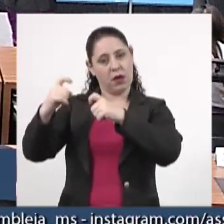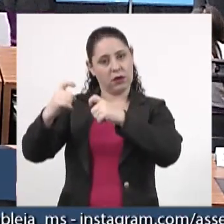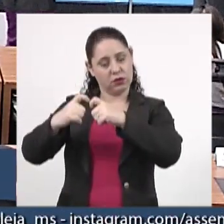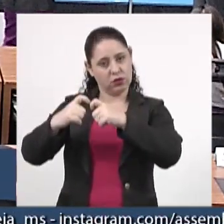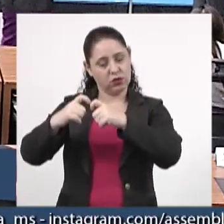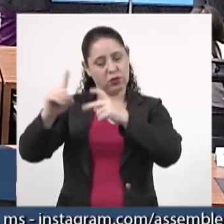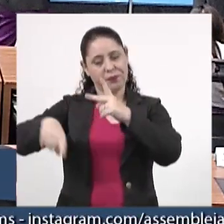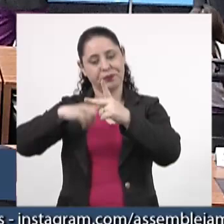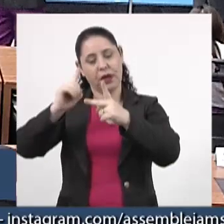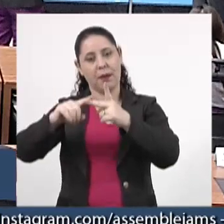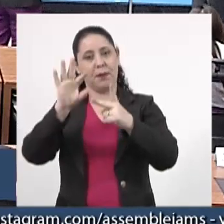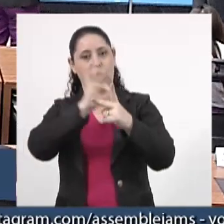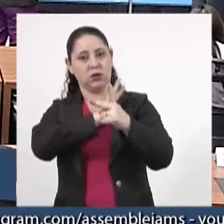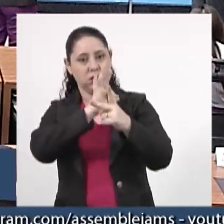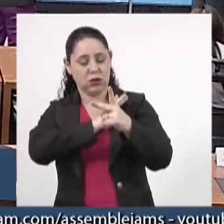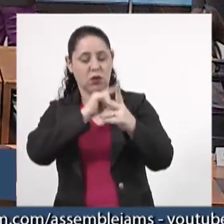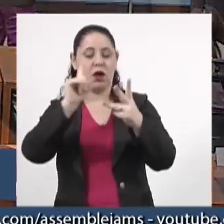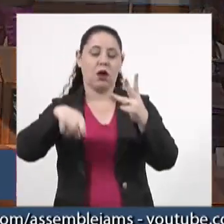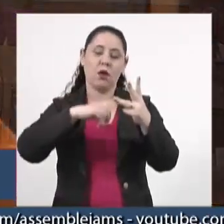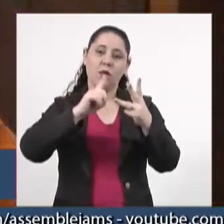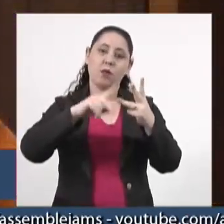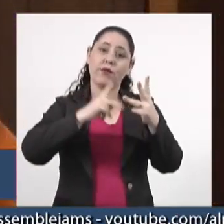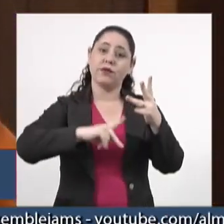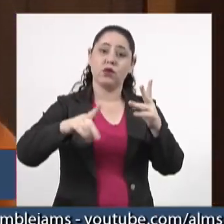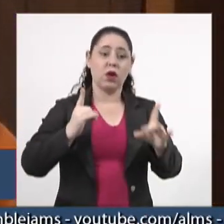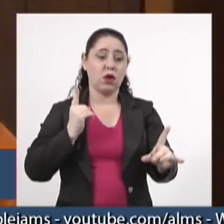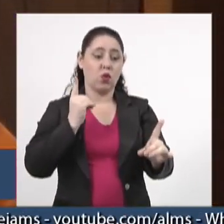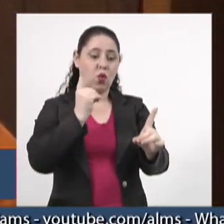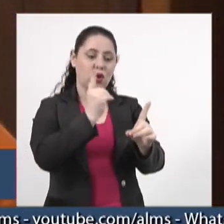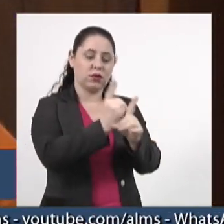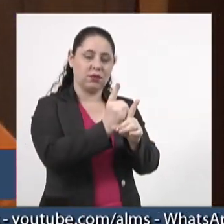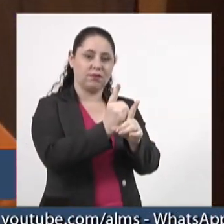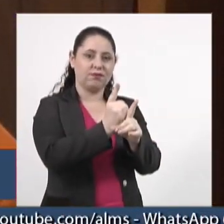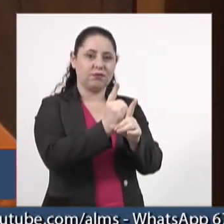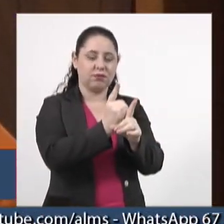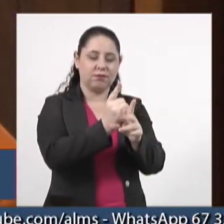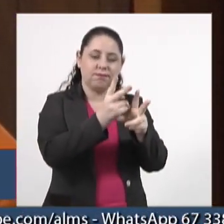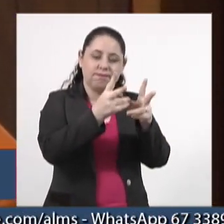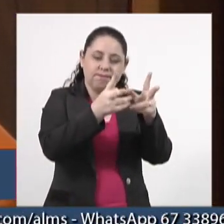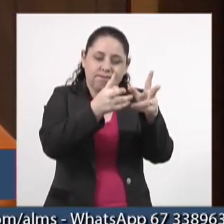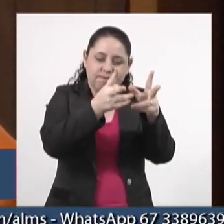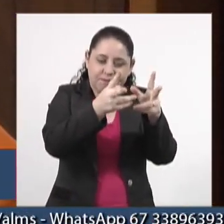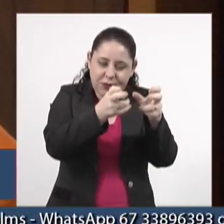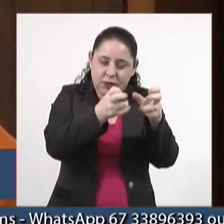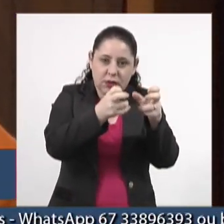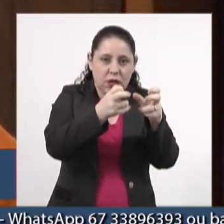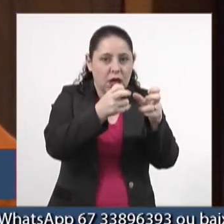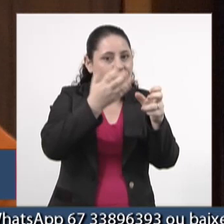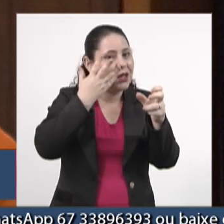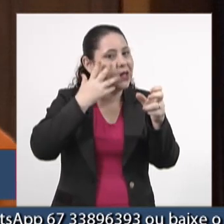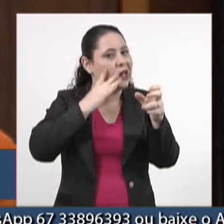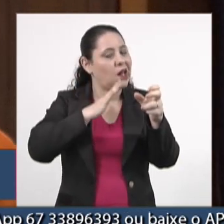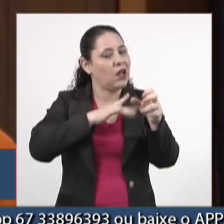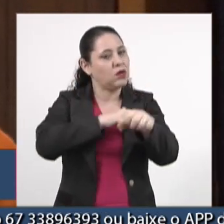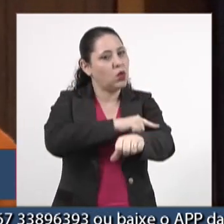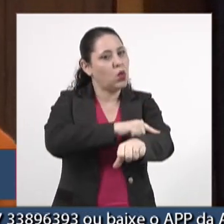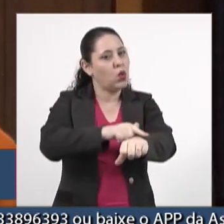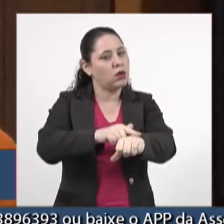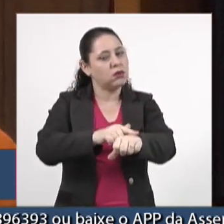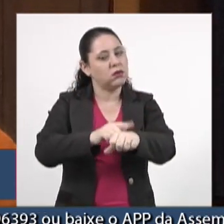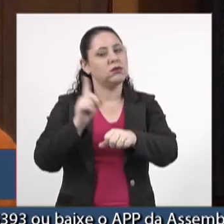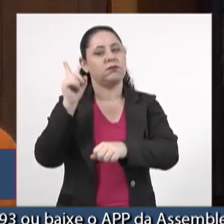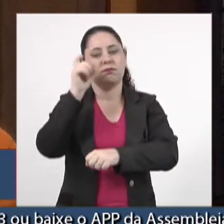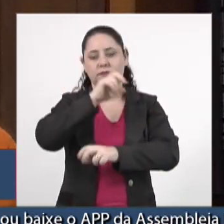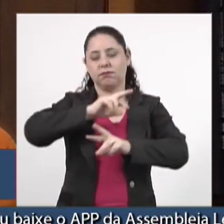médica, a autoridade policial, é o professor, para identificar crianças com comportamentos anormais, como disse